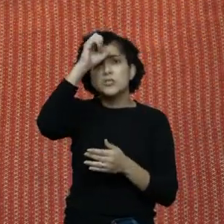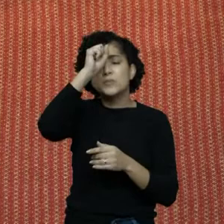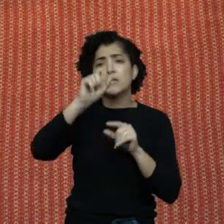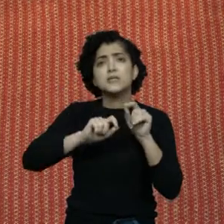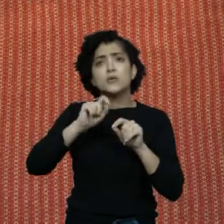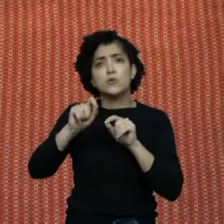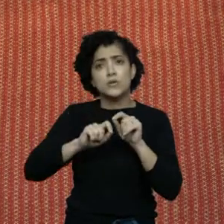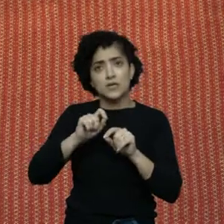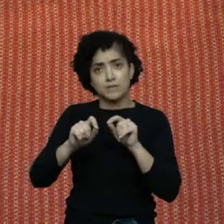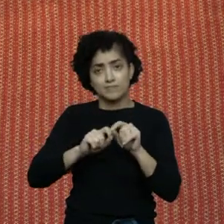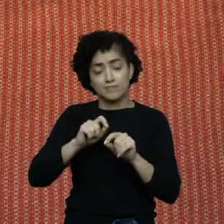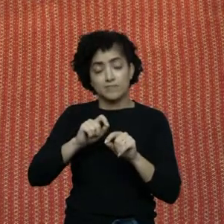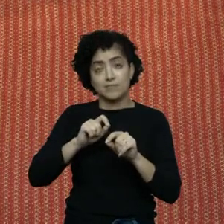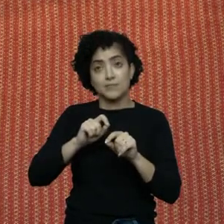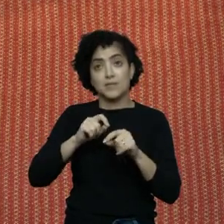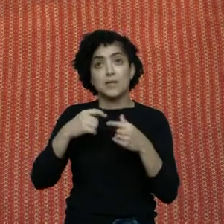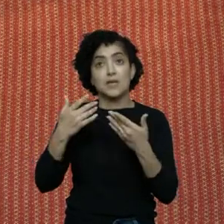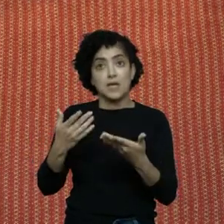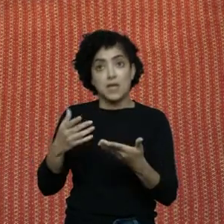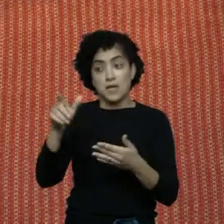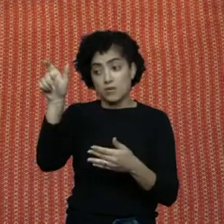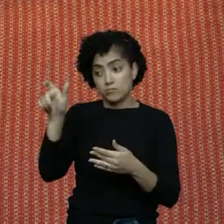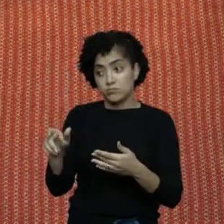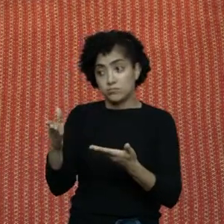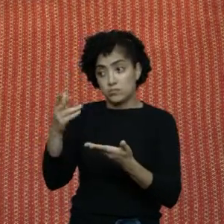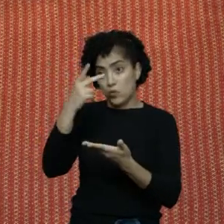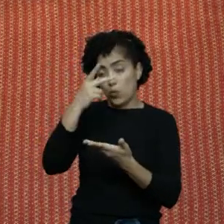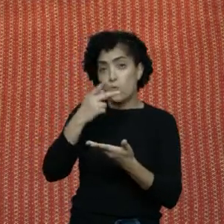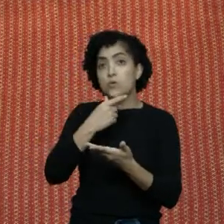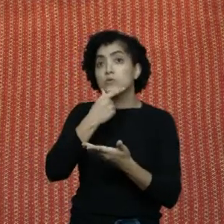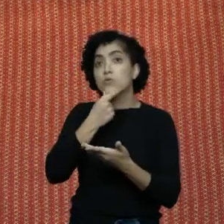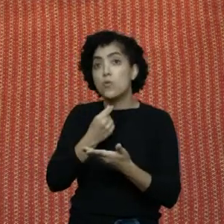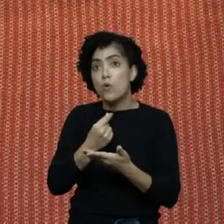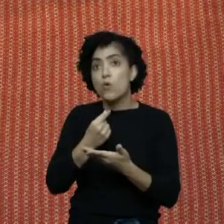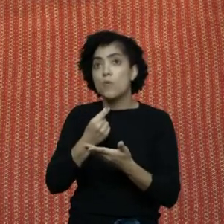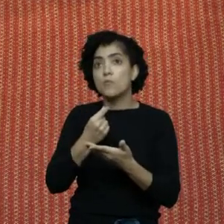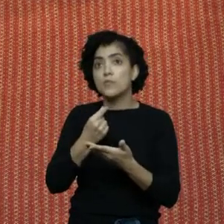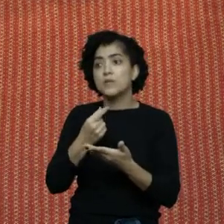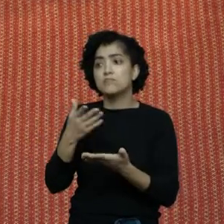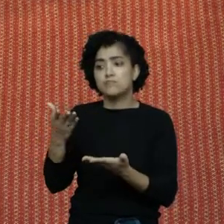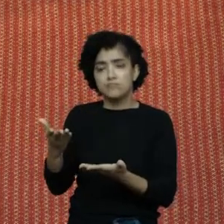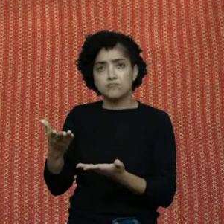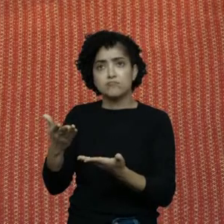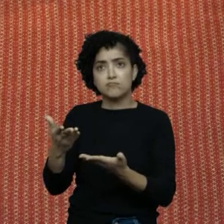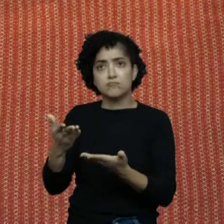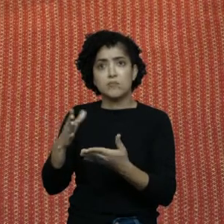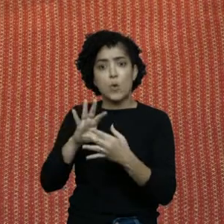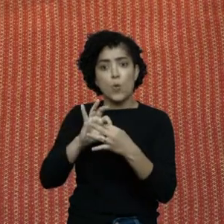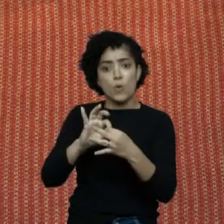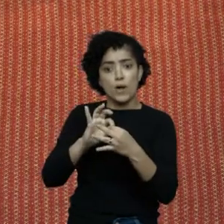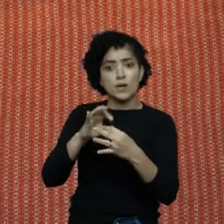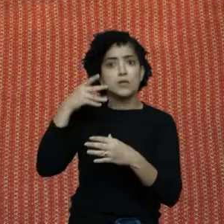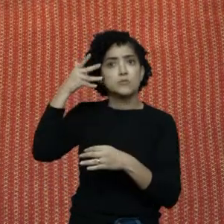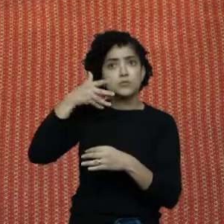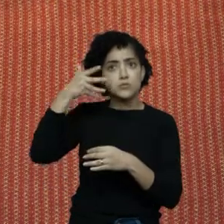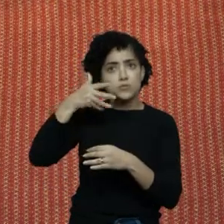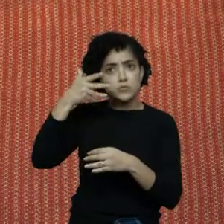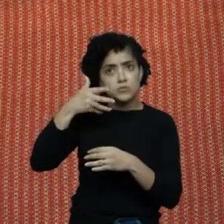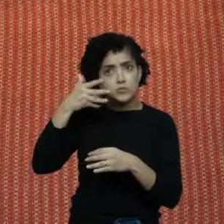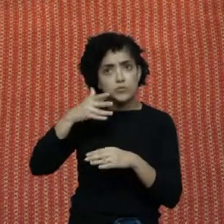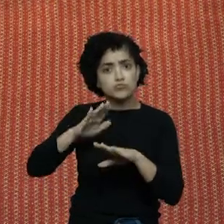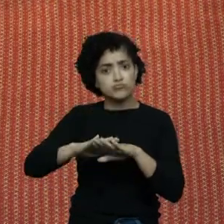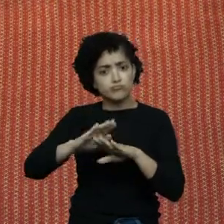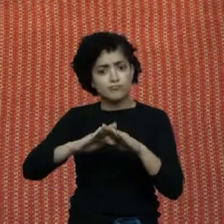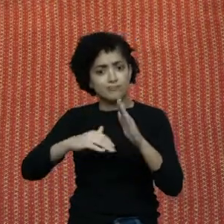a lição maior é quando um homem ele a Leia tem que a obrigatoriedade de aliar o seu discurso aquilo que ele faz